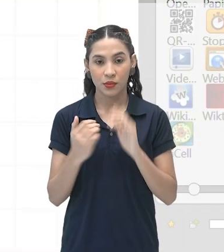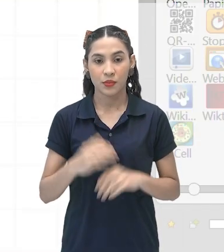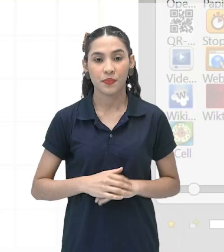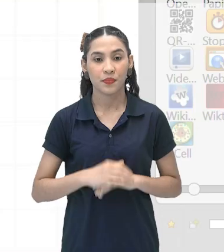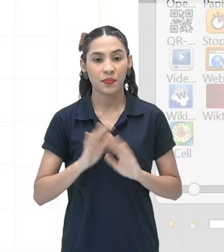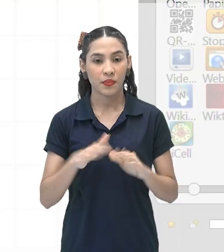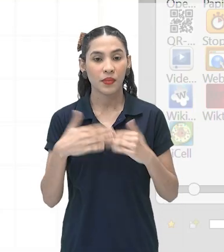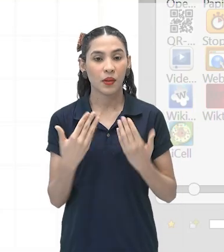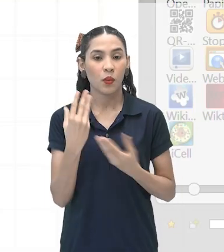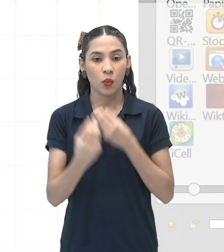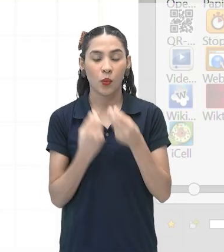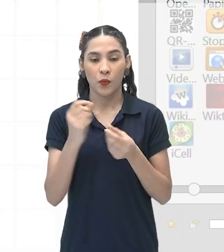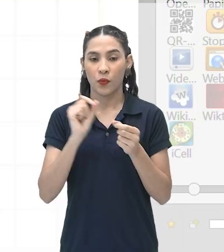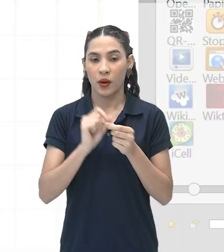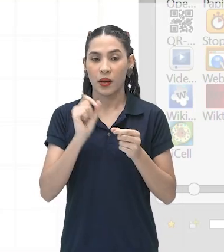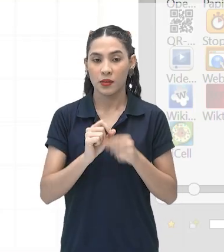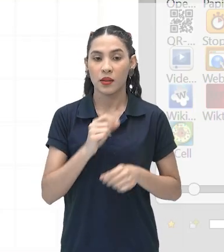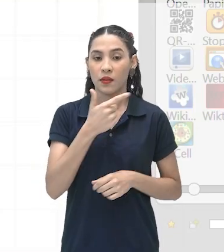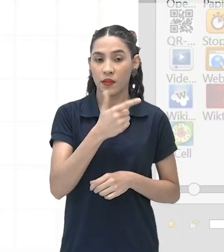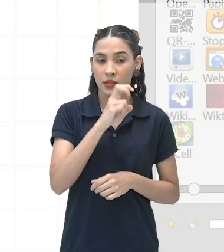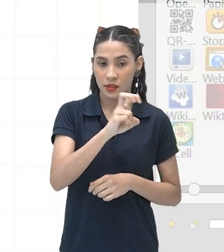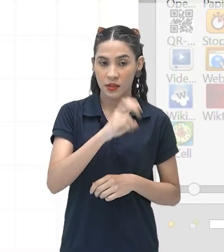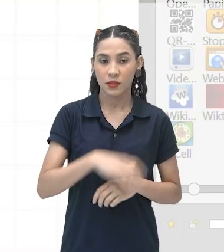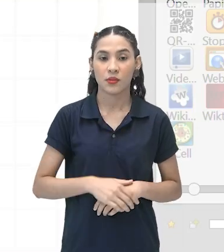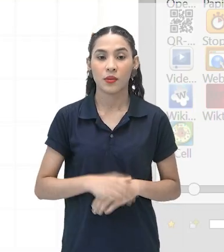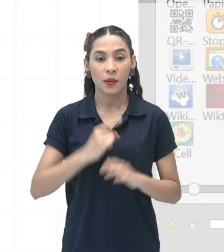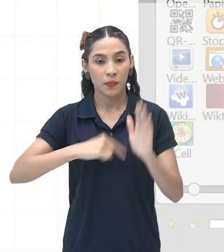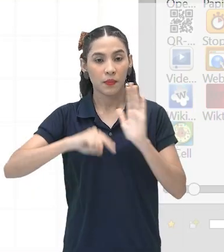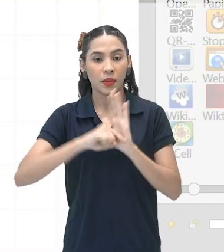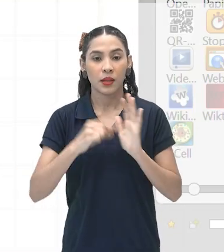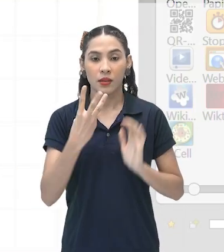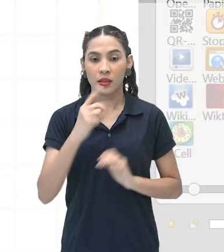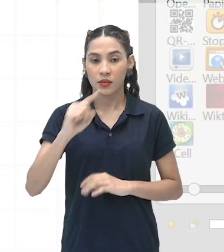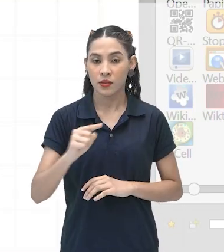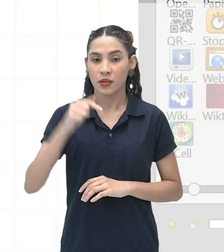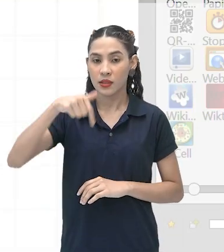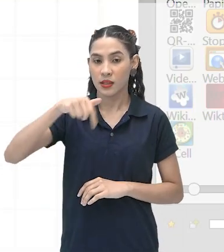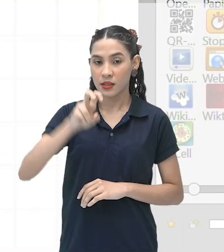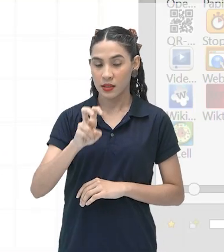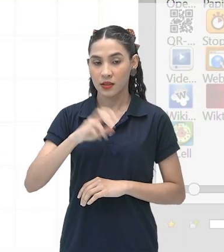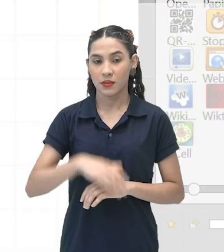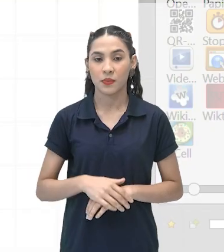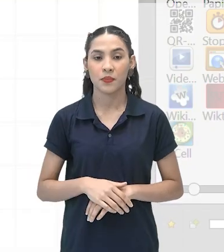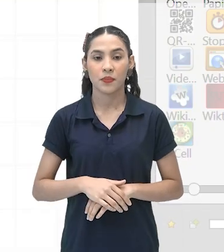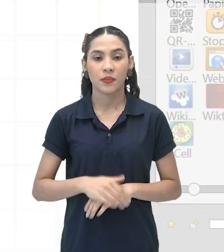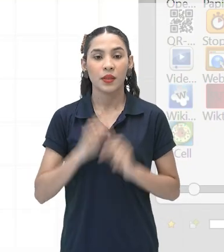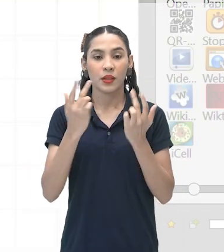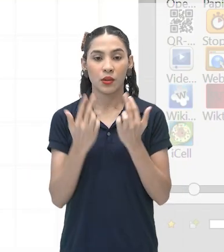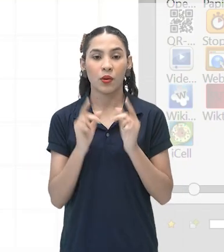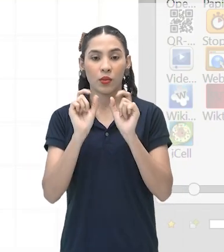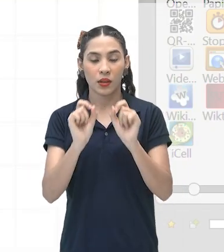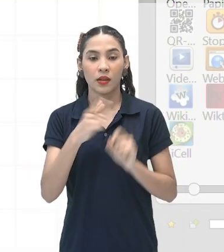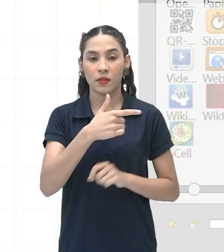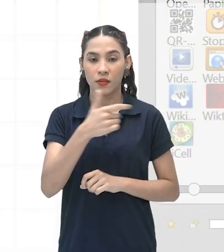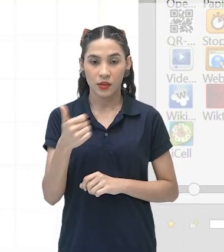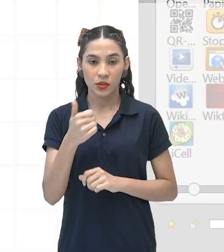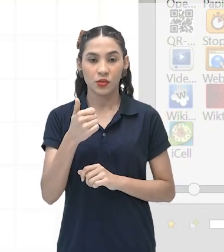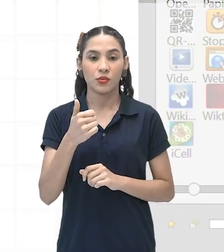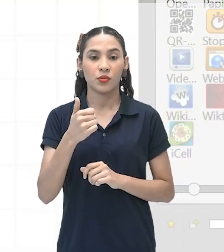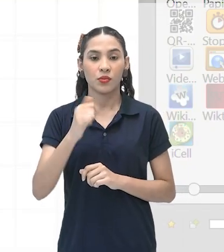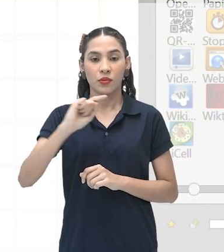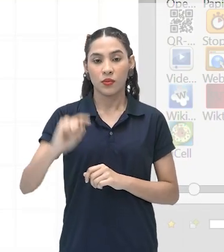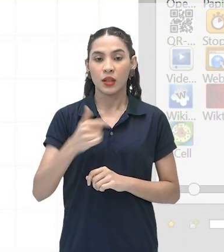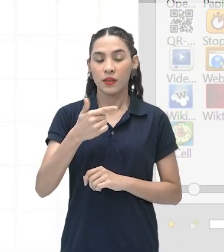desconto. E aí, como é que eu faço agora? Eu pego 25 menos 3,75, que nós vamos